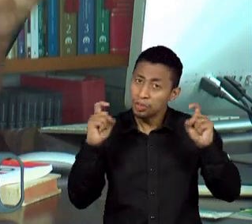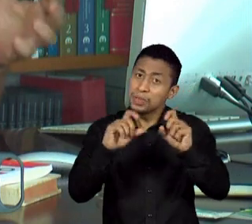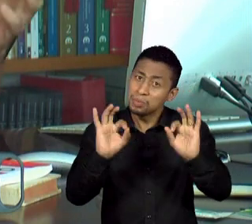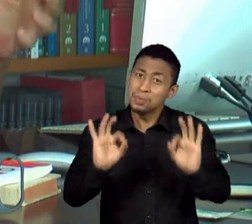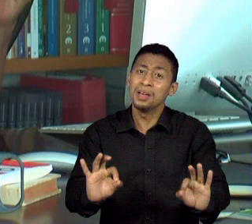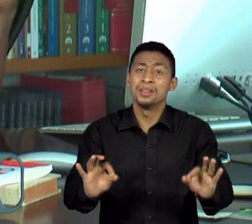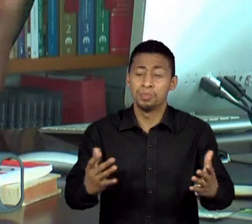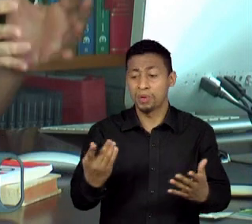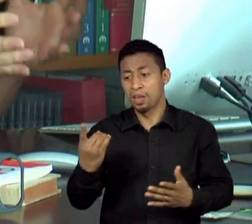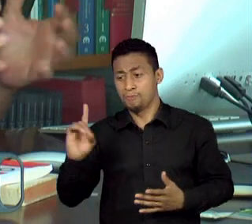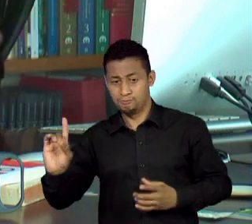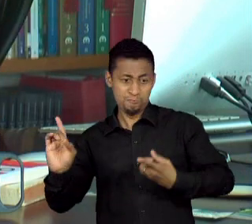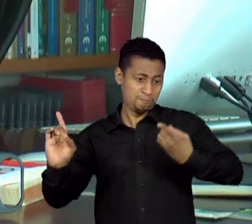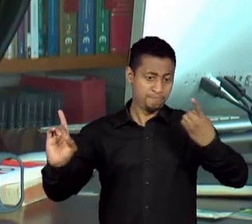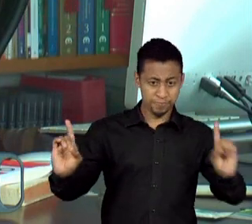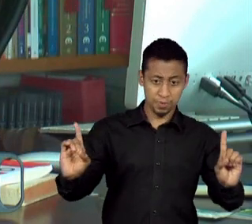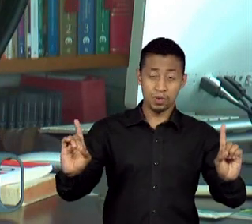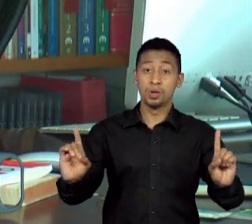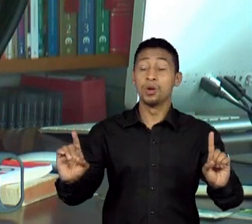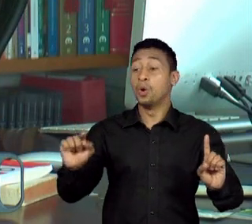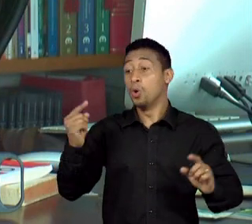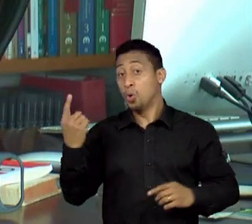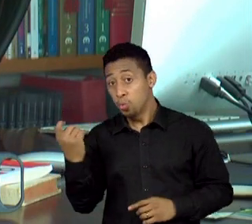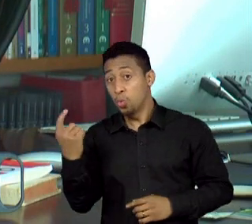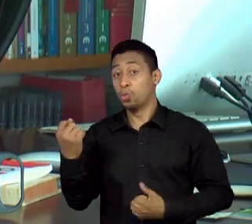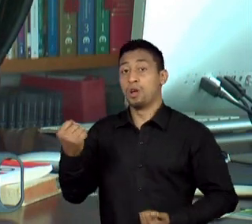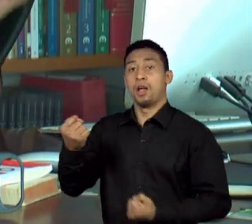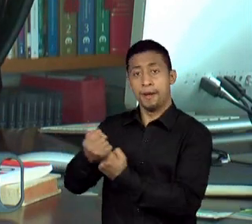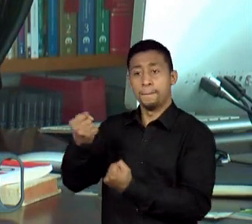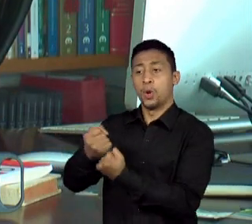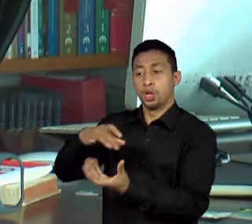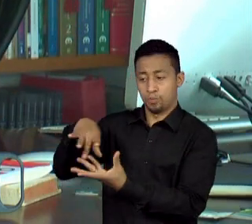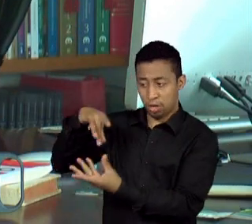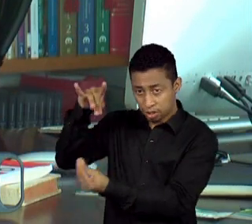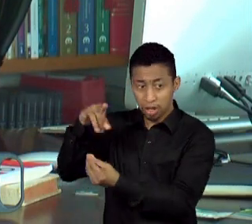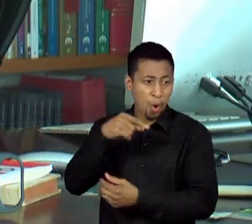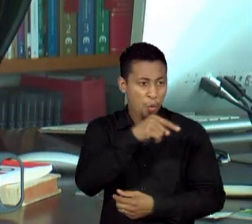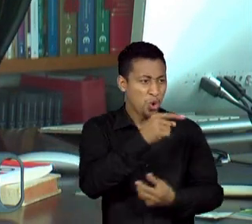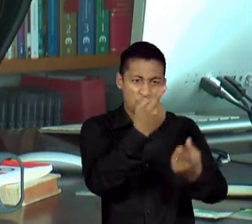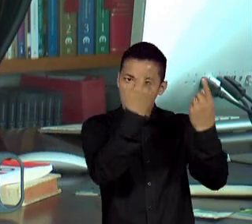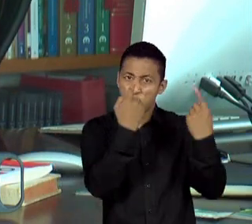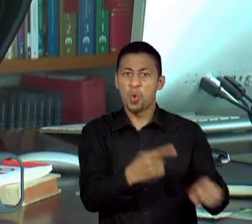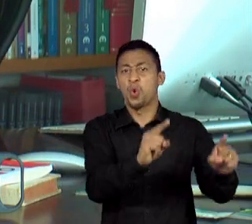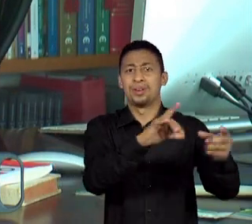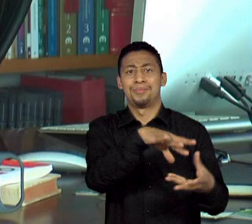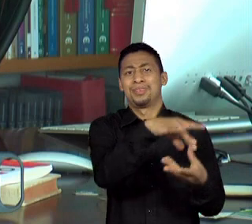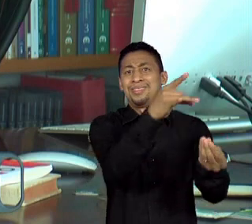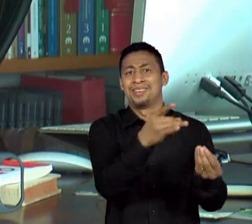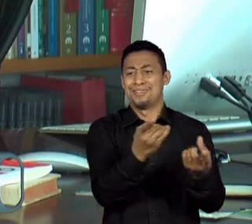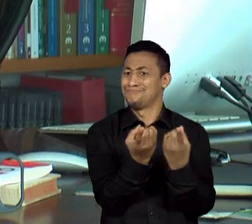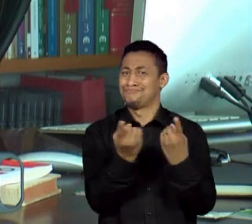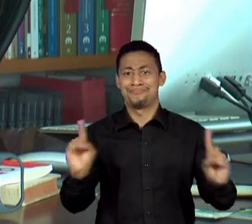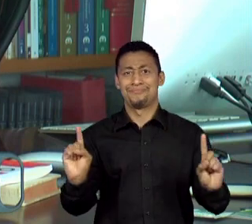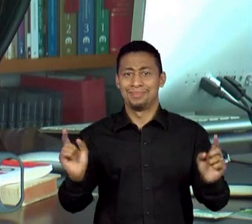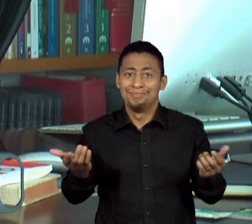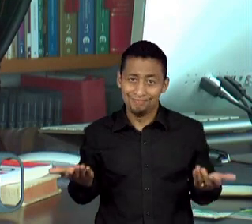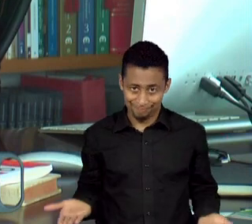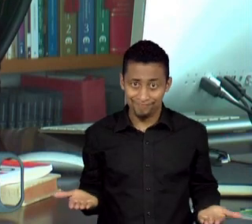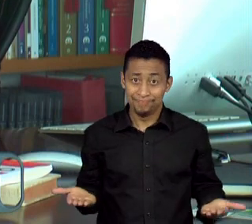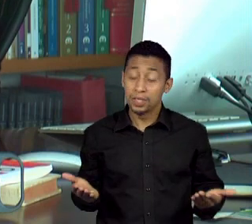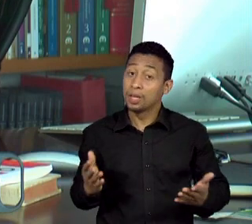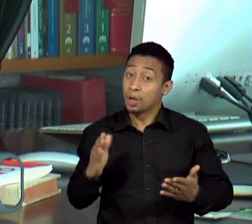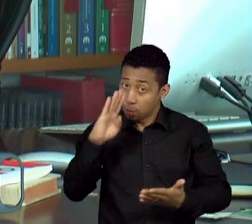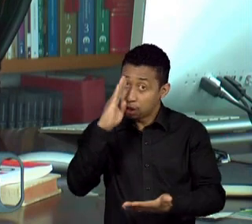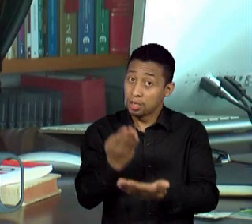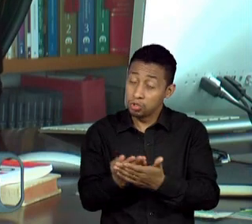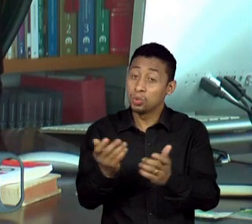extremos, é um extremo pela democracia e o outro contra a democracia, é a barbárie e a civilização. Então, eu acho que talvez haja uma terceira